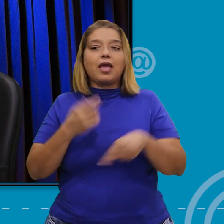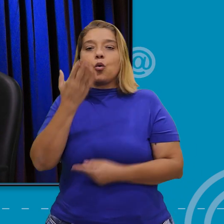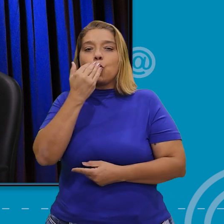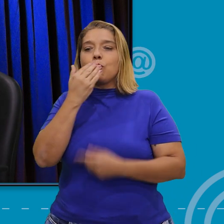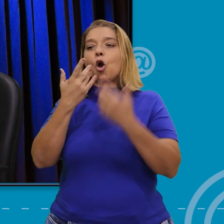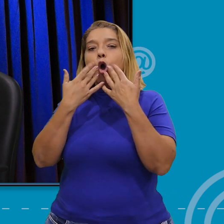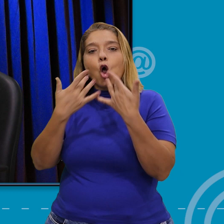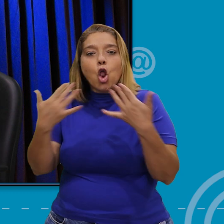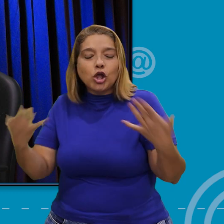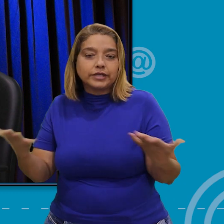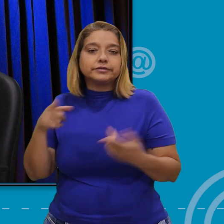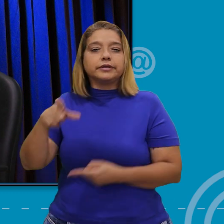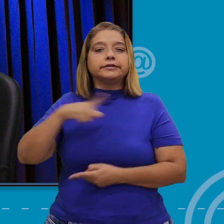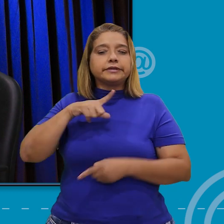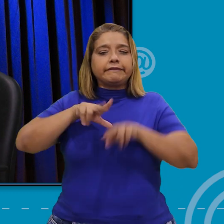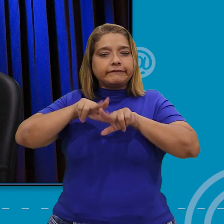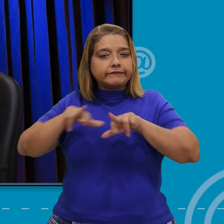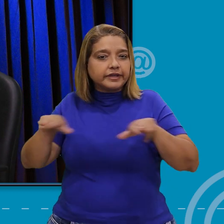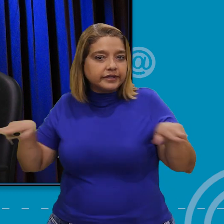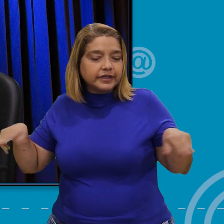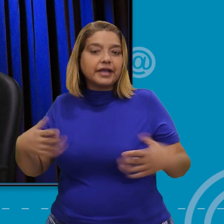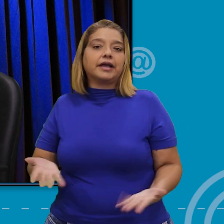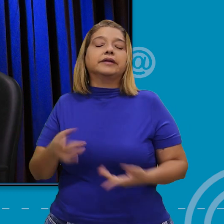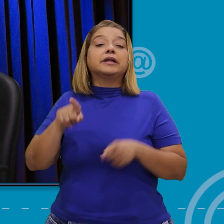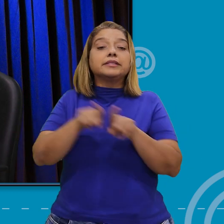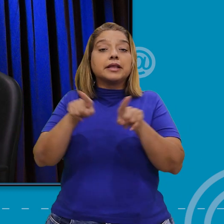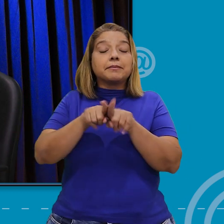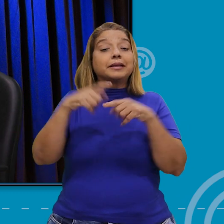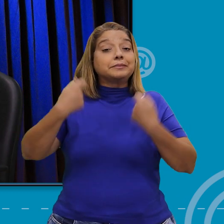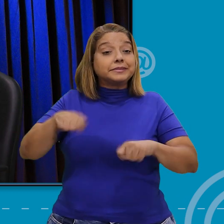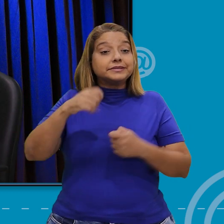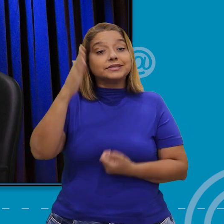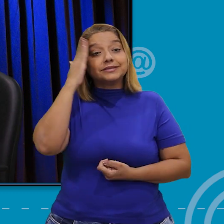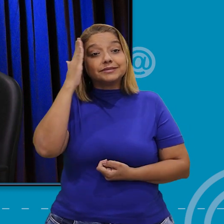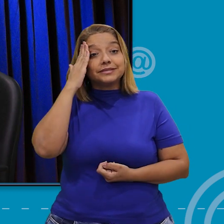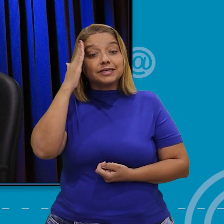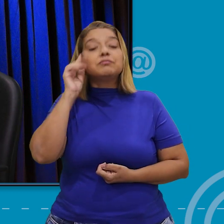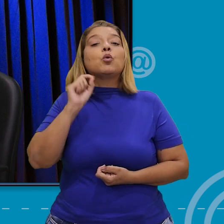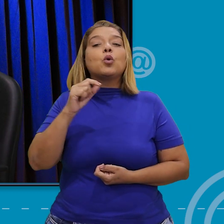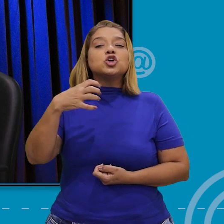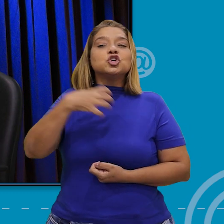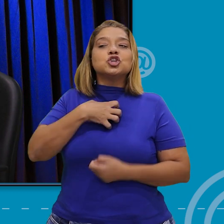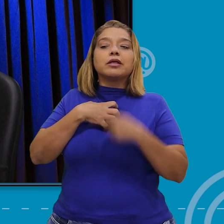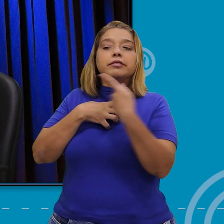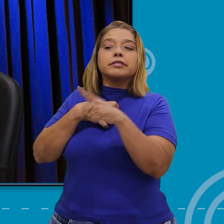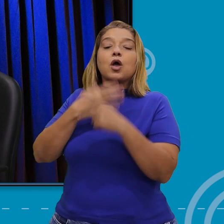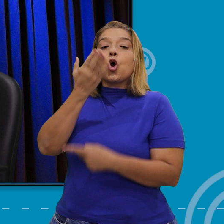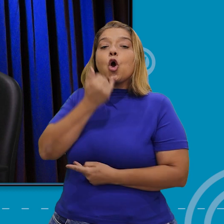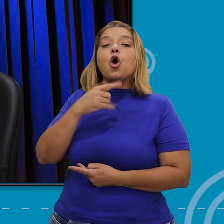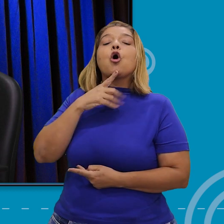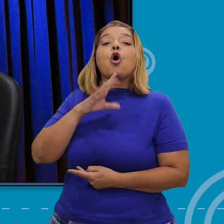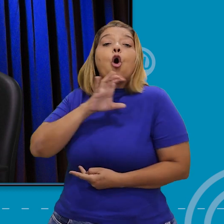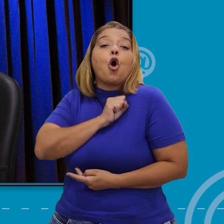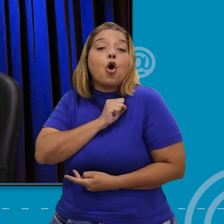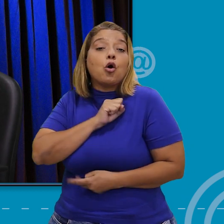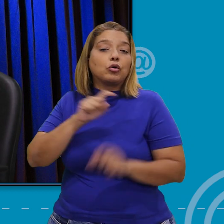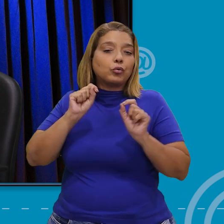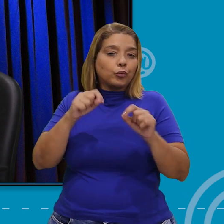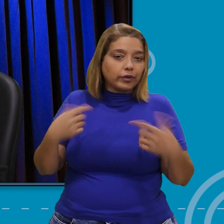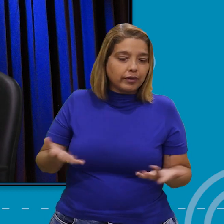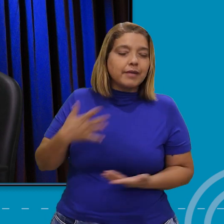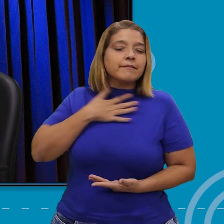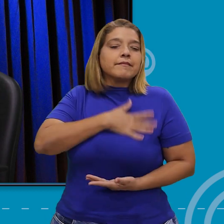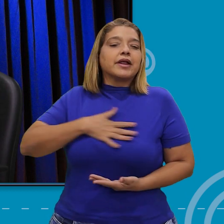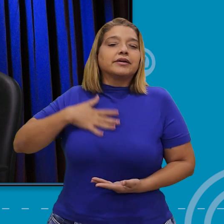alimentação colorida, é uma alimentação variada, que leva em consideração o que a pessoa gosta, né? Quer dizer,